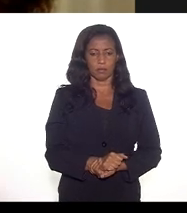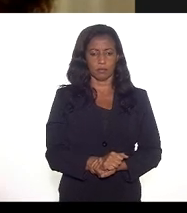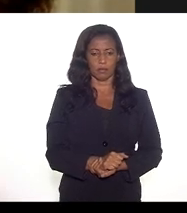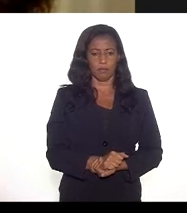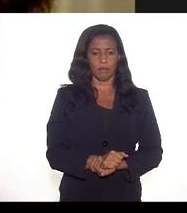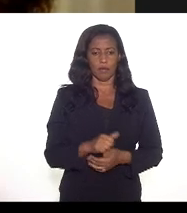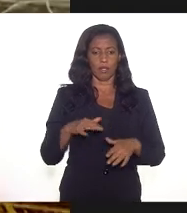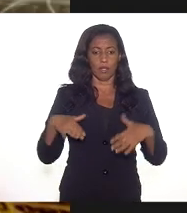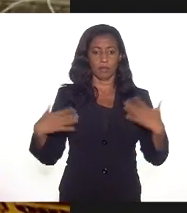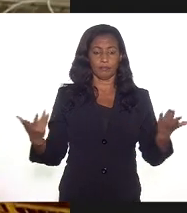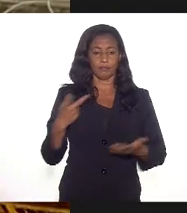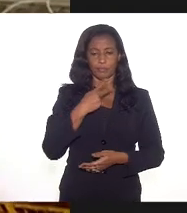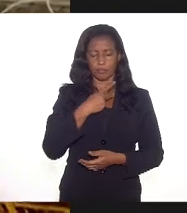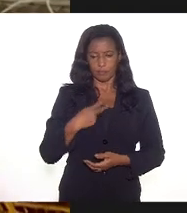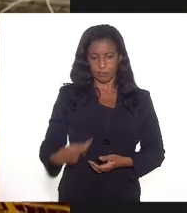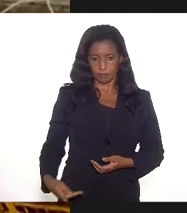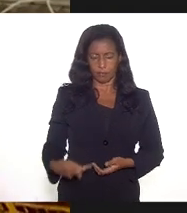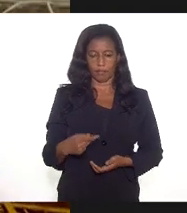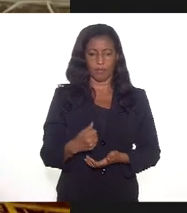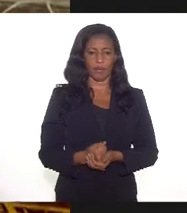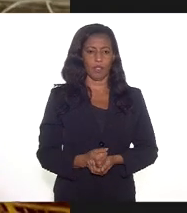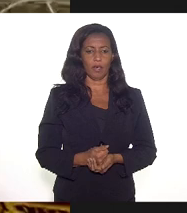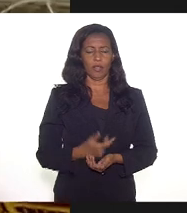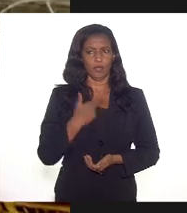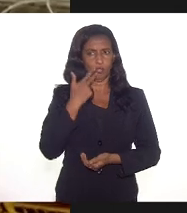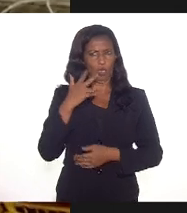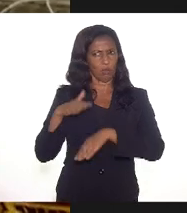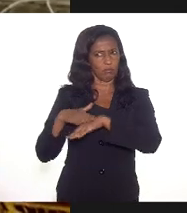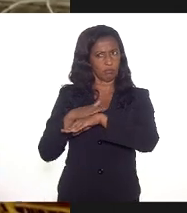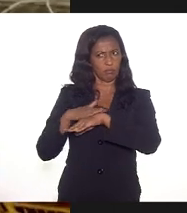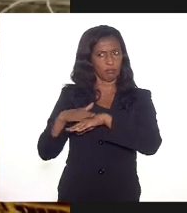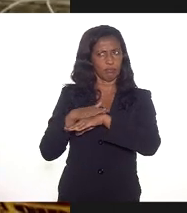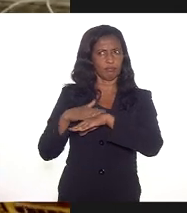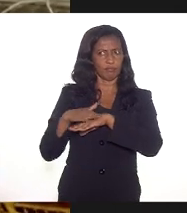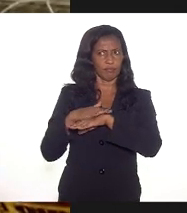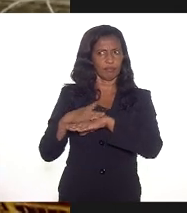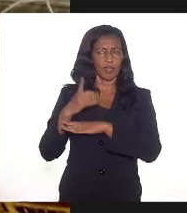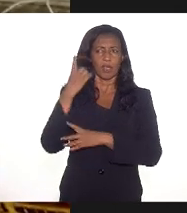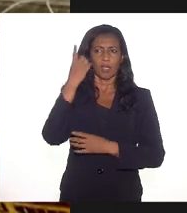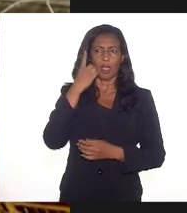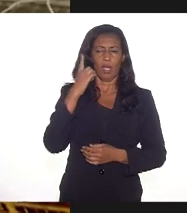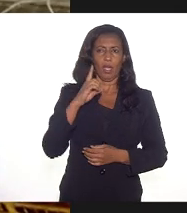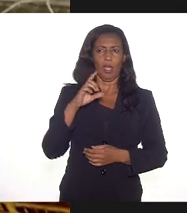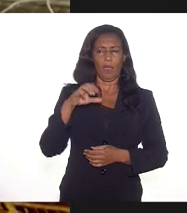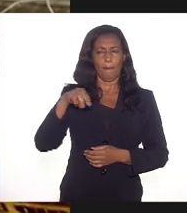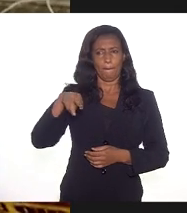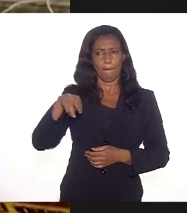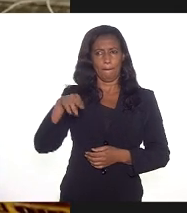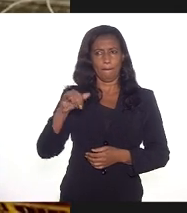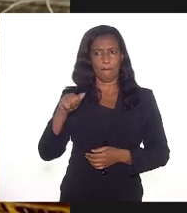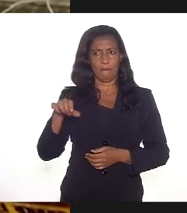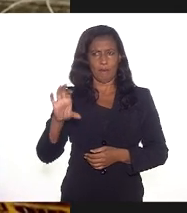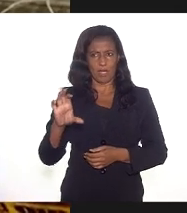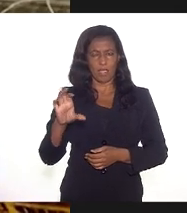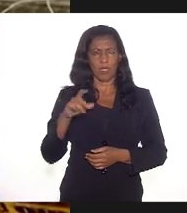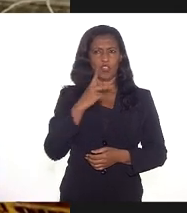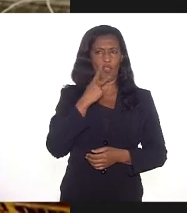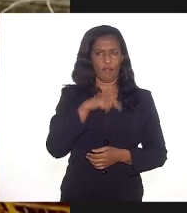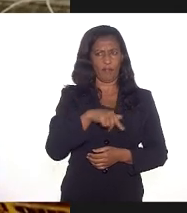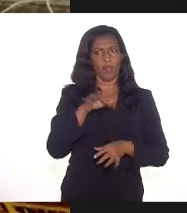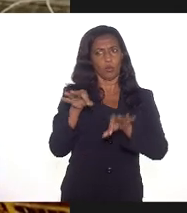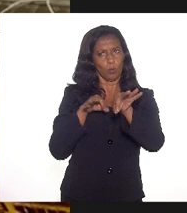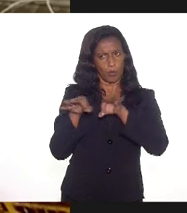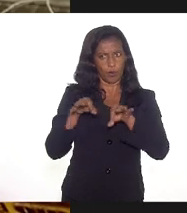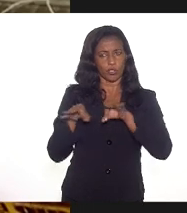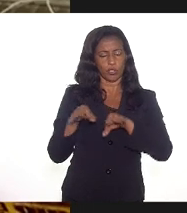Senhor presidente, muito rápido, porque conversei bastante com o deputado Carlos Mink a respeito desse projeto. Acho não